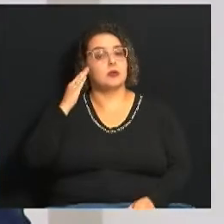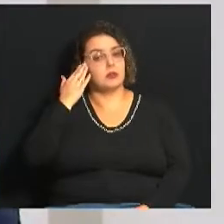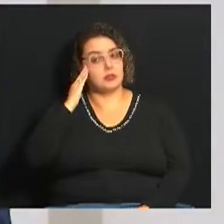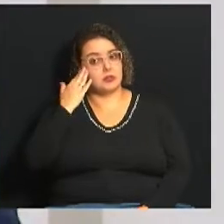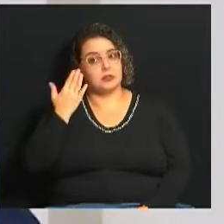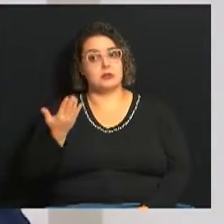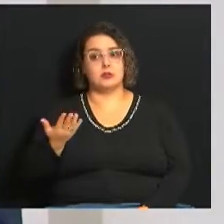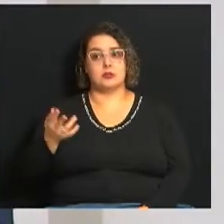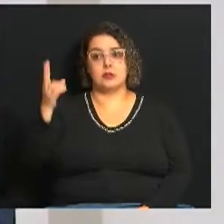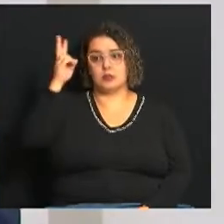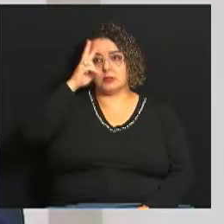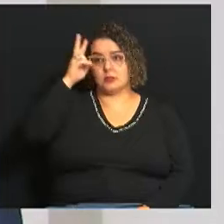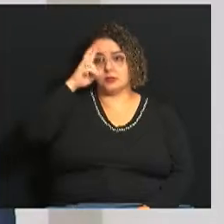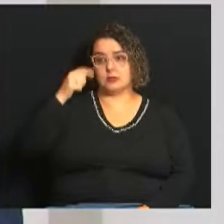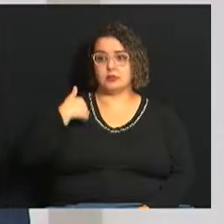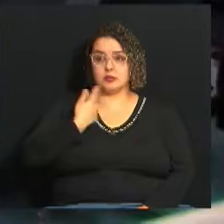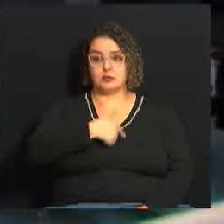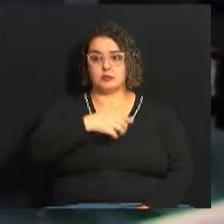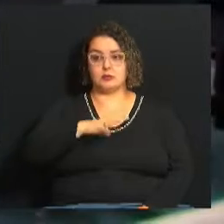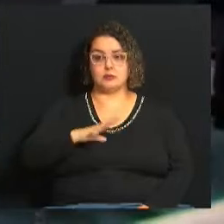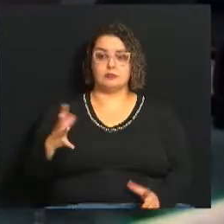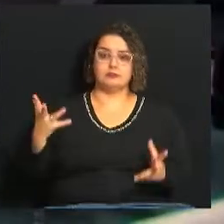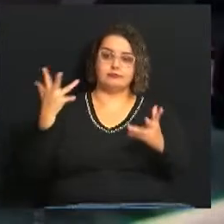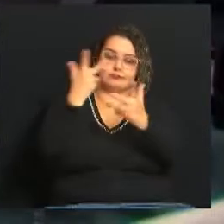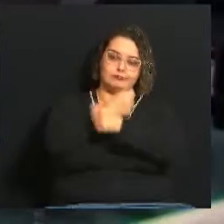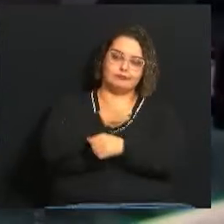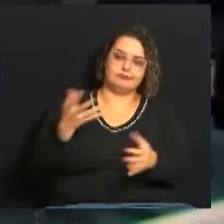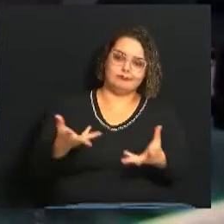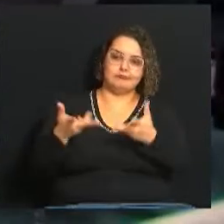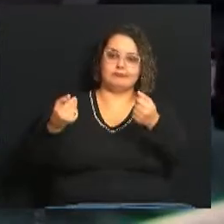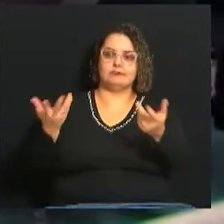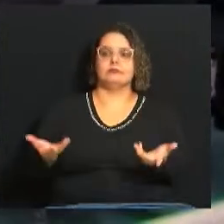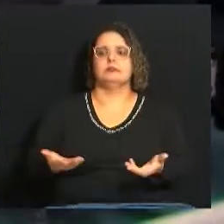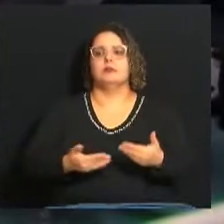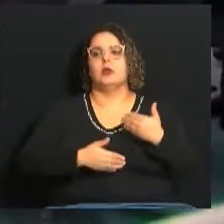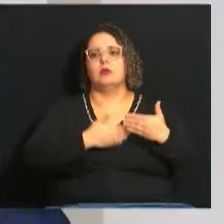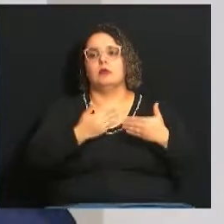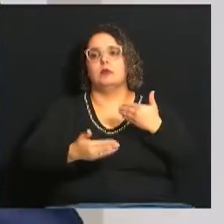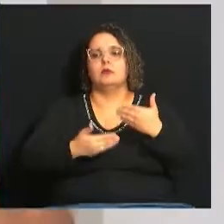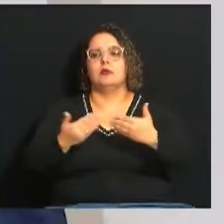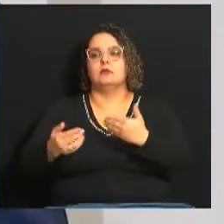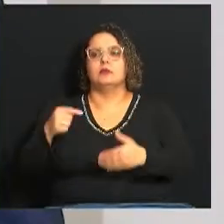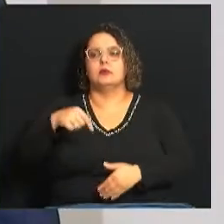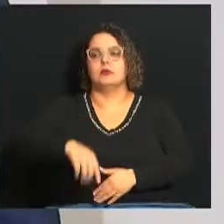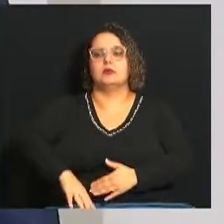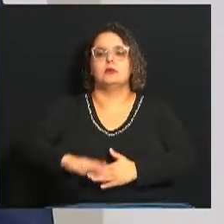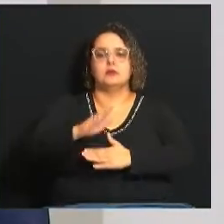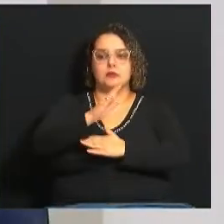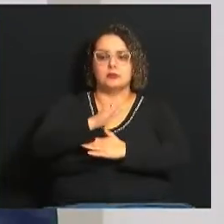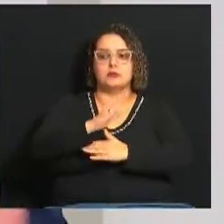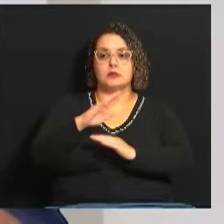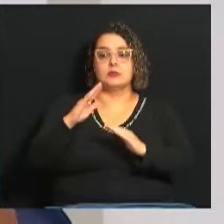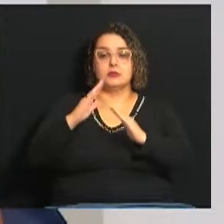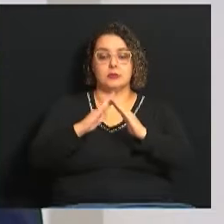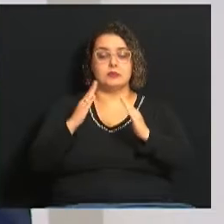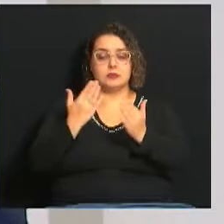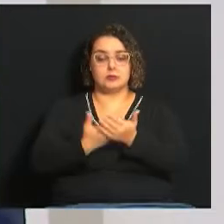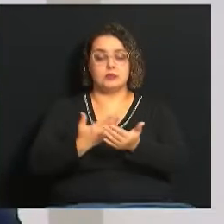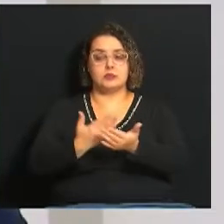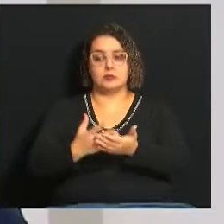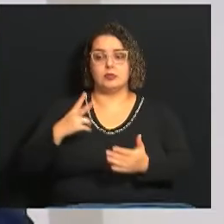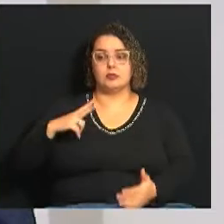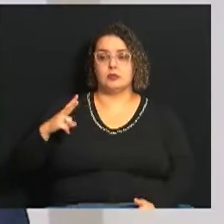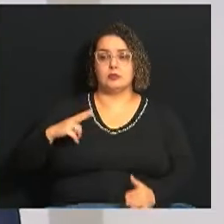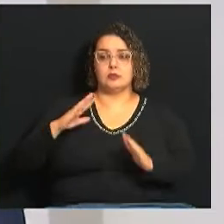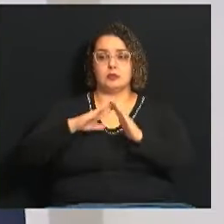história da nossa cidade, que é tão bonita, que é tão rica. O projeto segue em tramitação na casa. Nas escolas particulares, nas escolas públicas